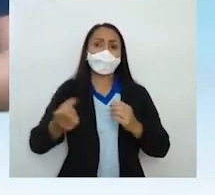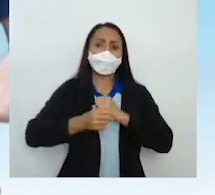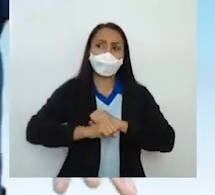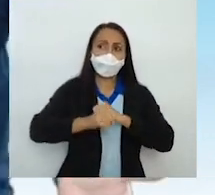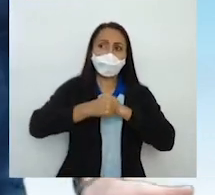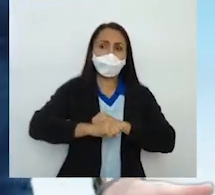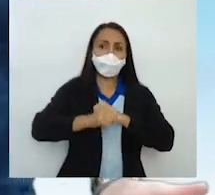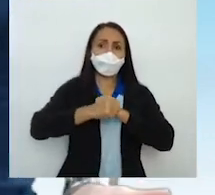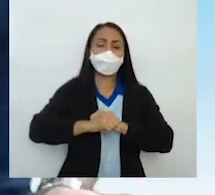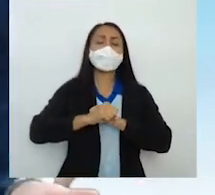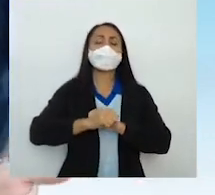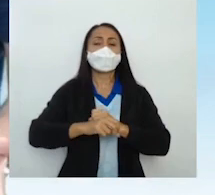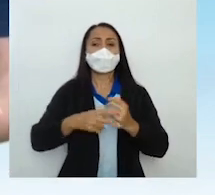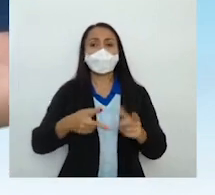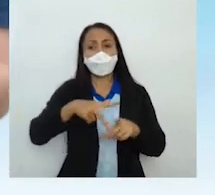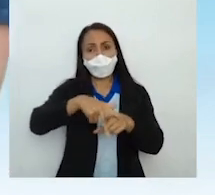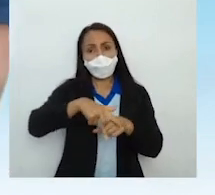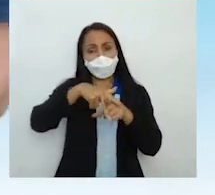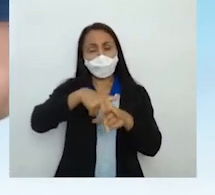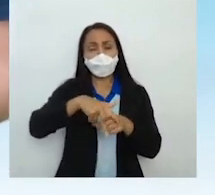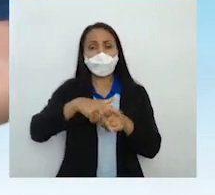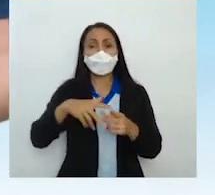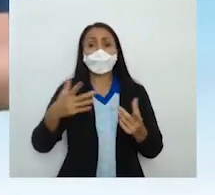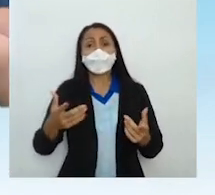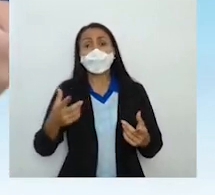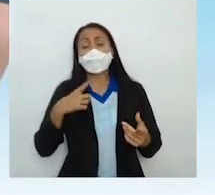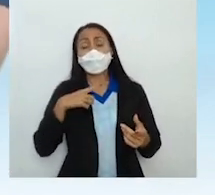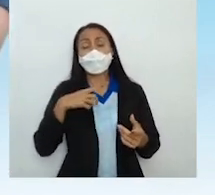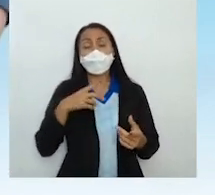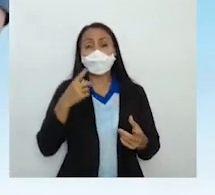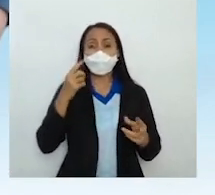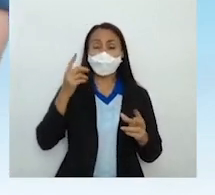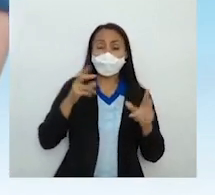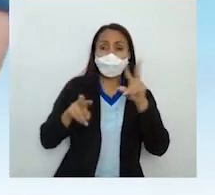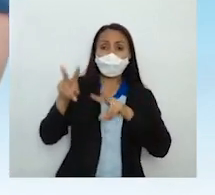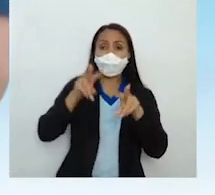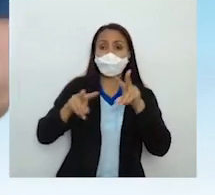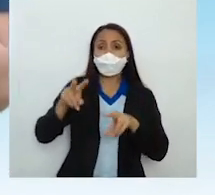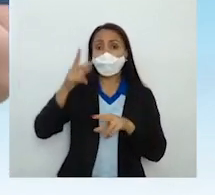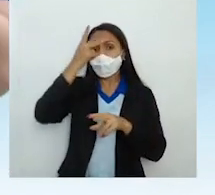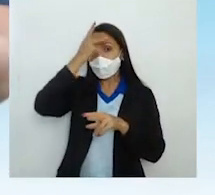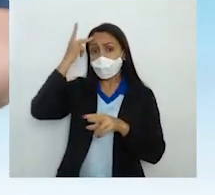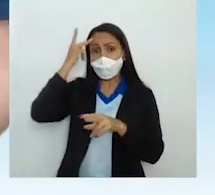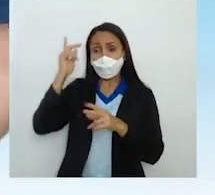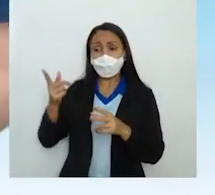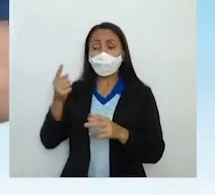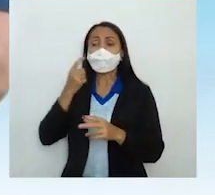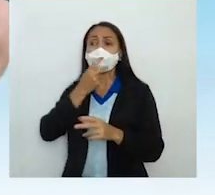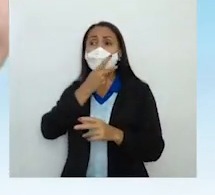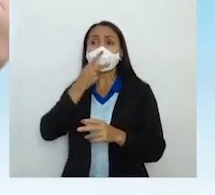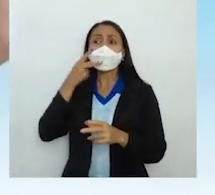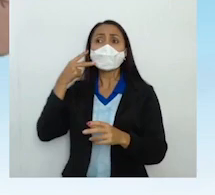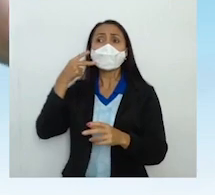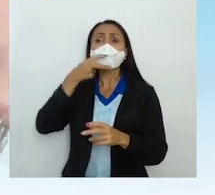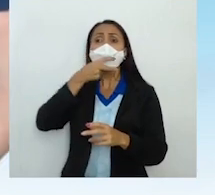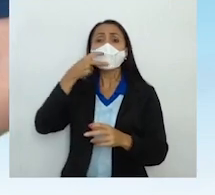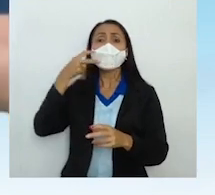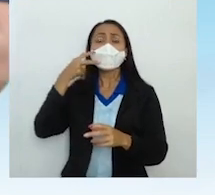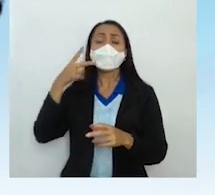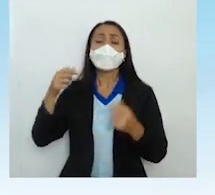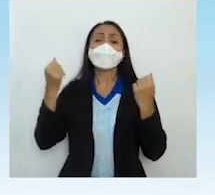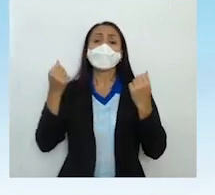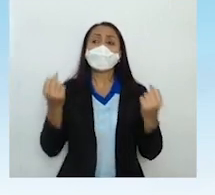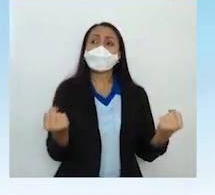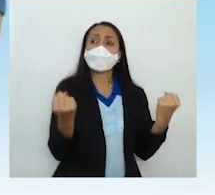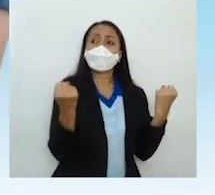da mesma forma, eles viam as pessoas escravizadas, né? Pessoas que tinham problemas de dentição, não iam se alimentar direito, não iam poder carregar